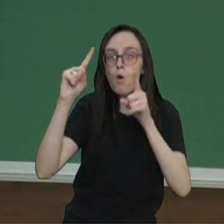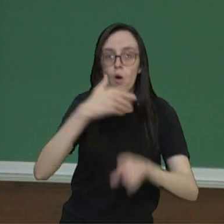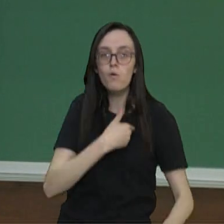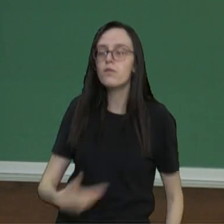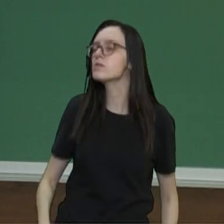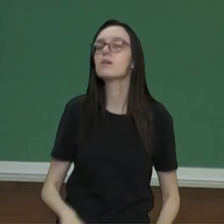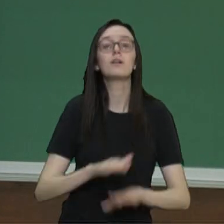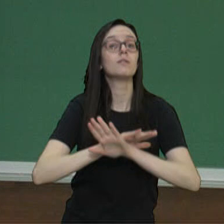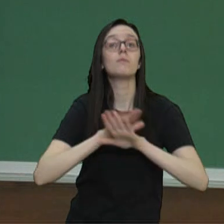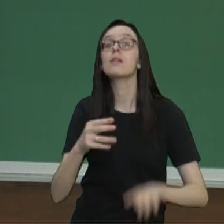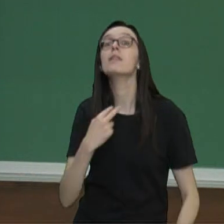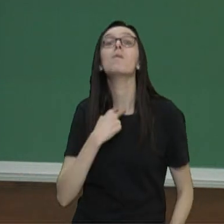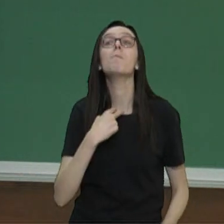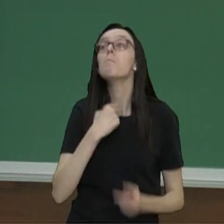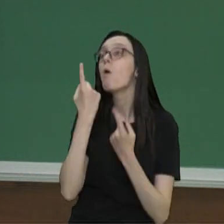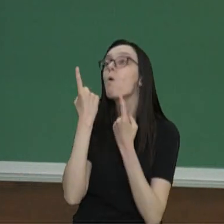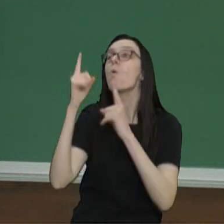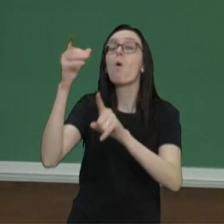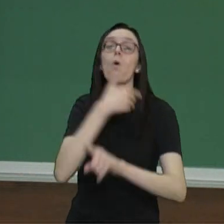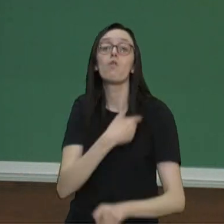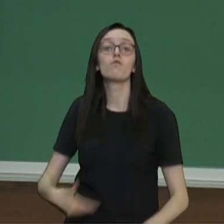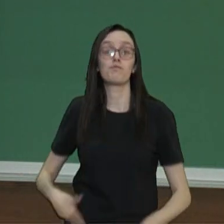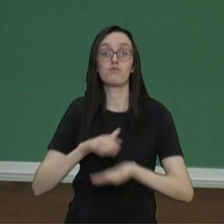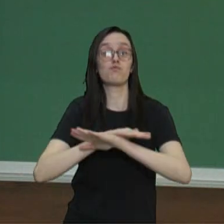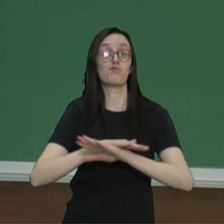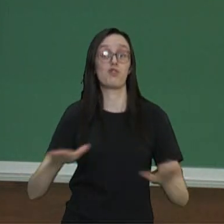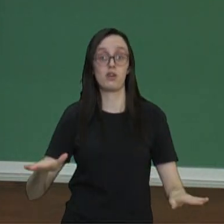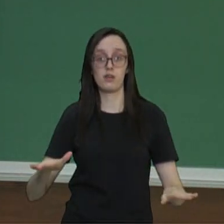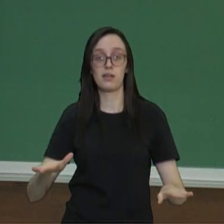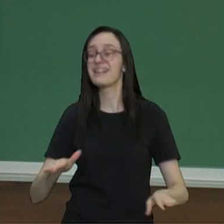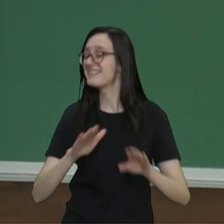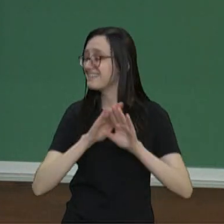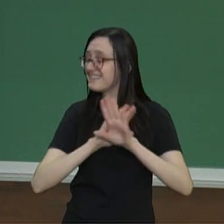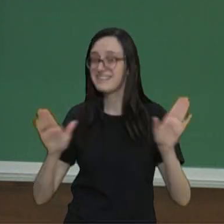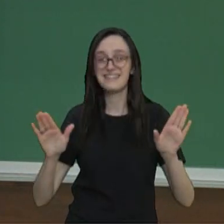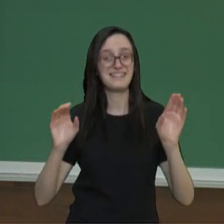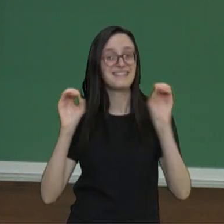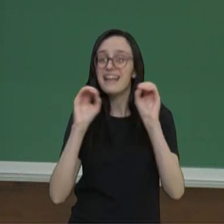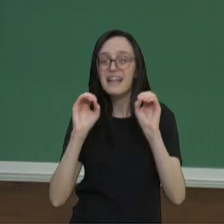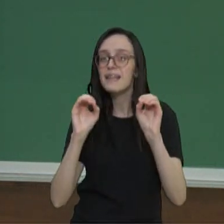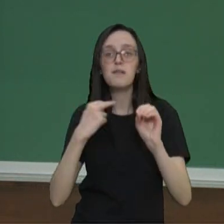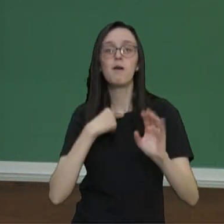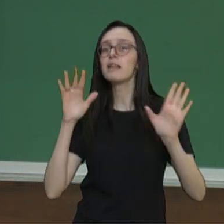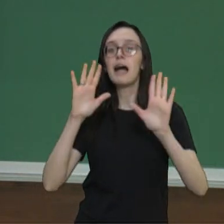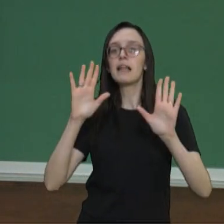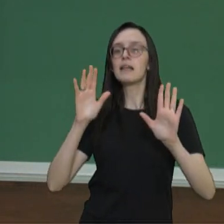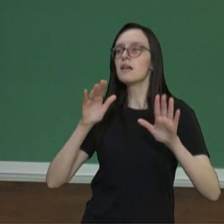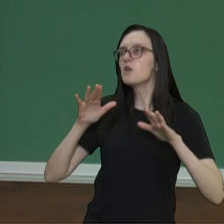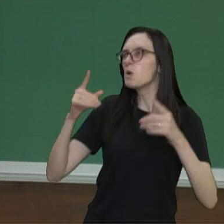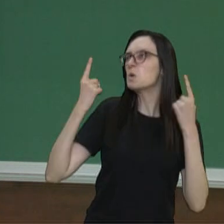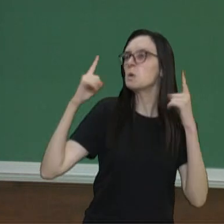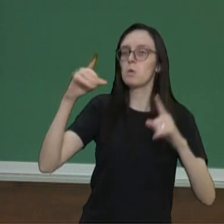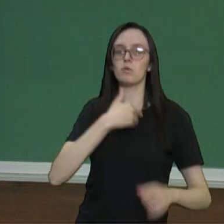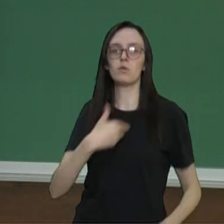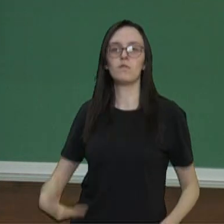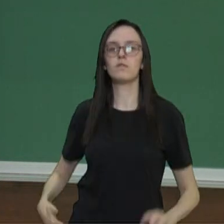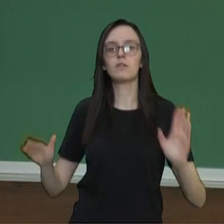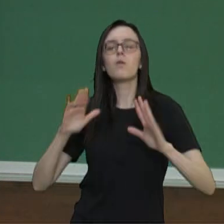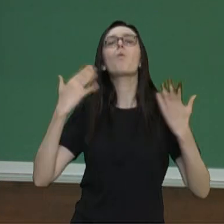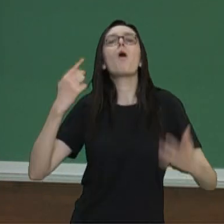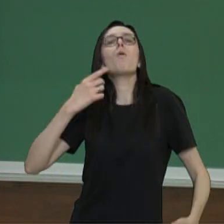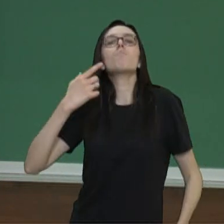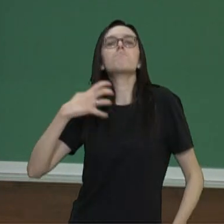pode falar nada que seja contra o governo. Nada. Nenhuma greve está autorizada. Qual é o